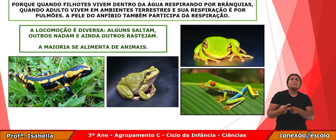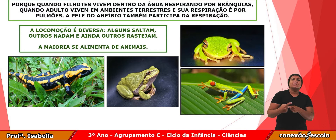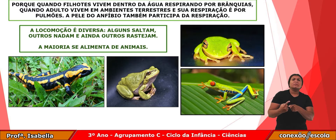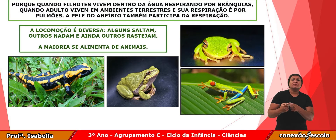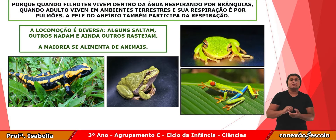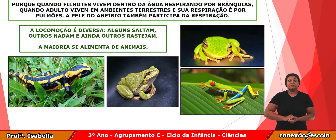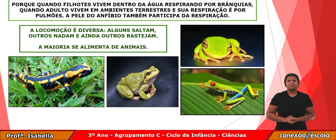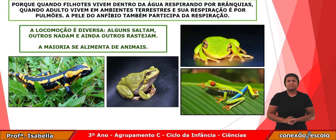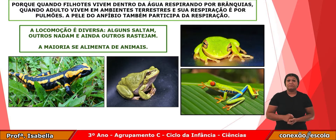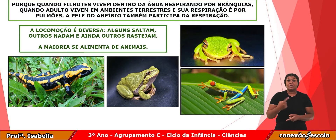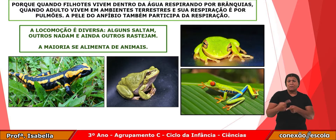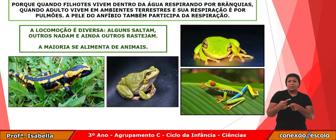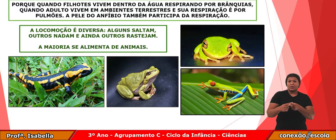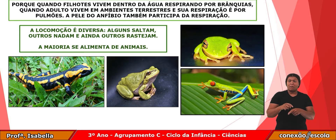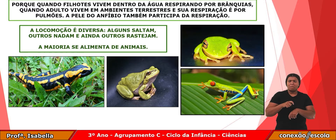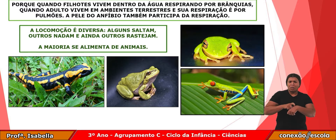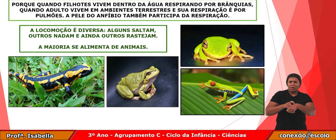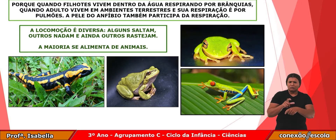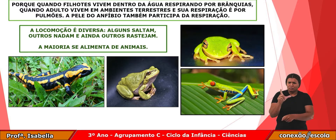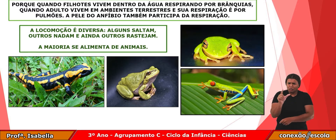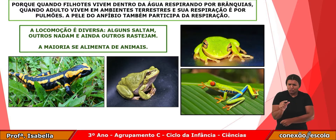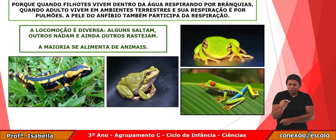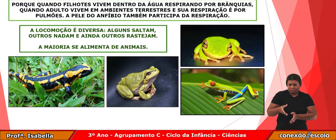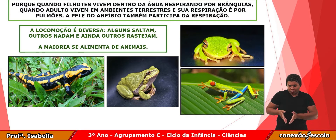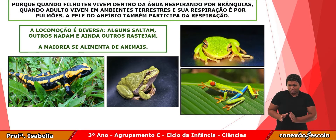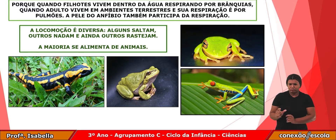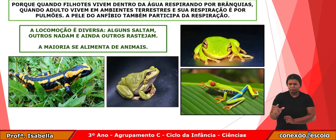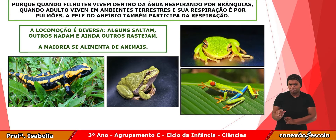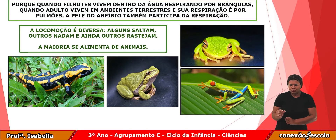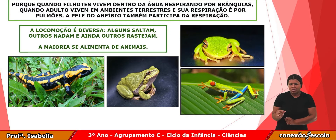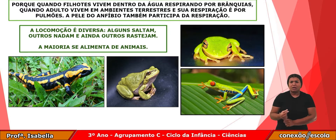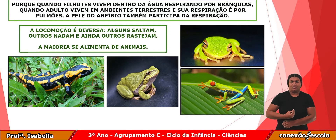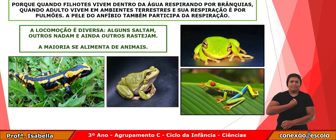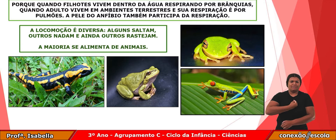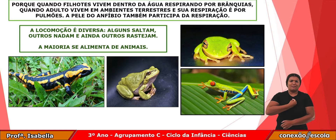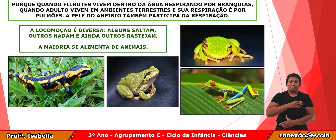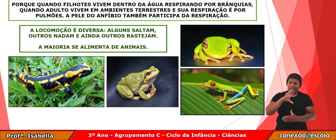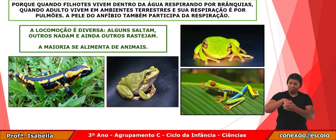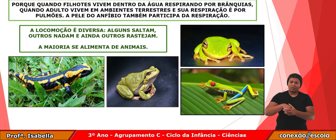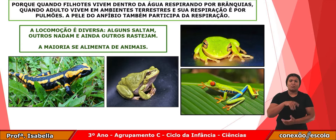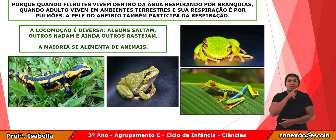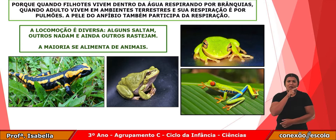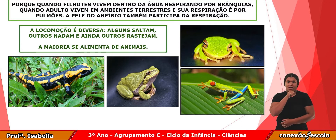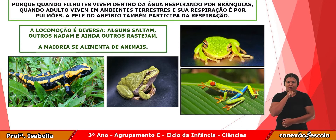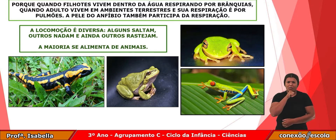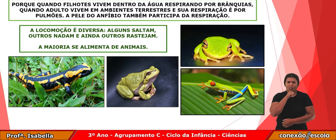quê? Porque quando filhotes vivem dentro da água respirando por